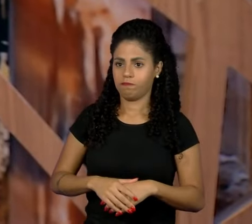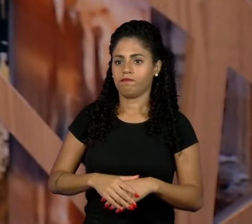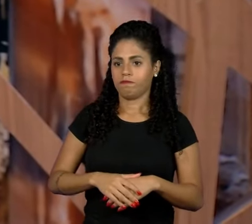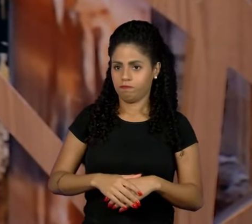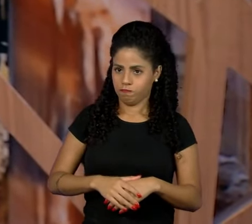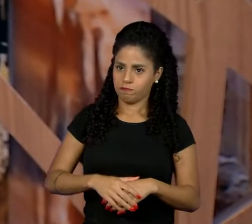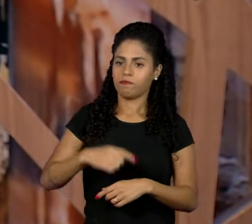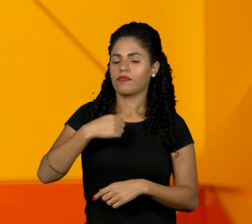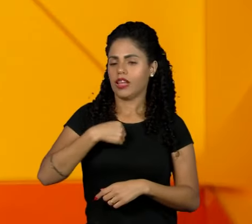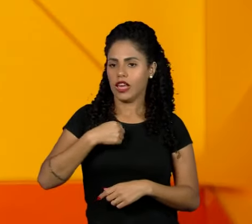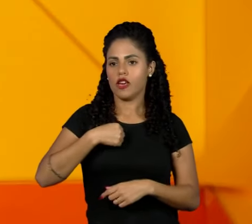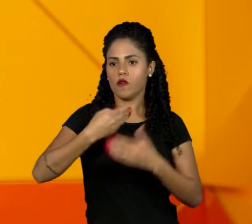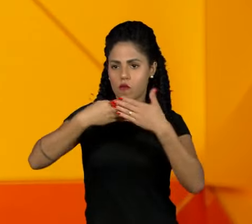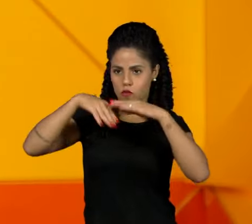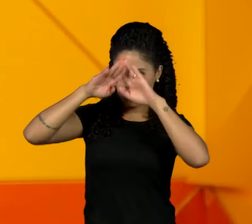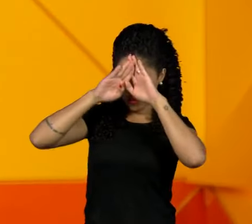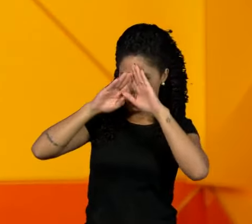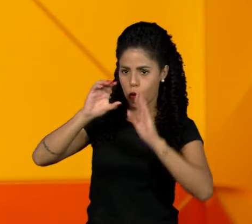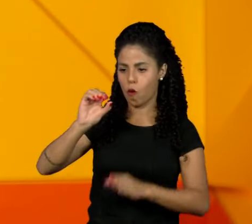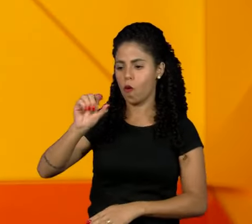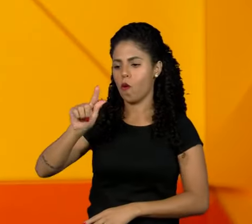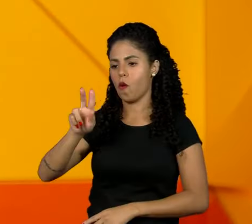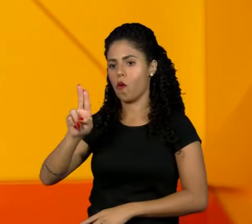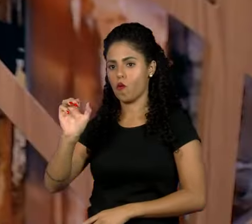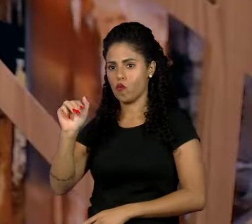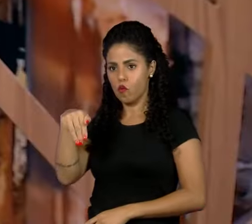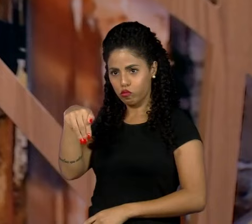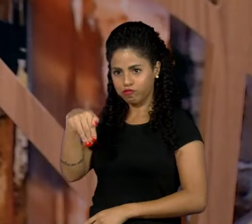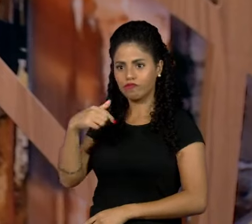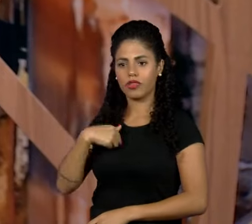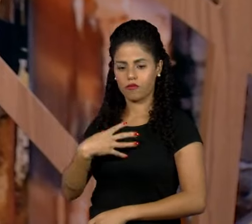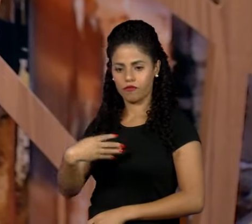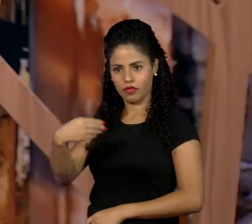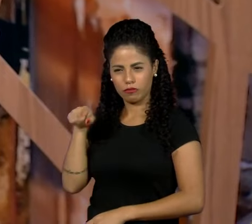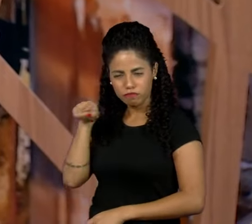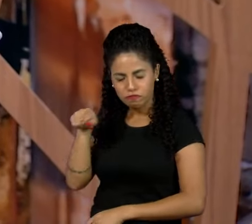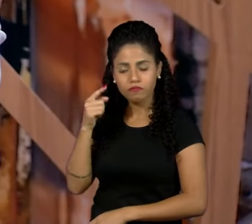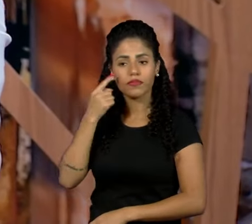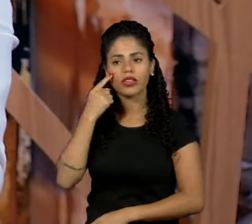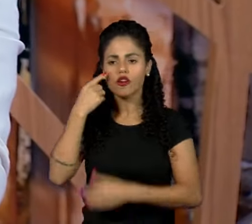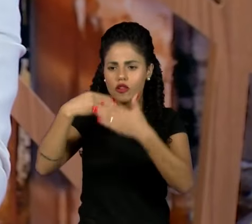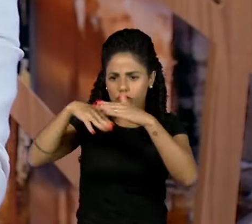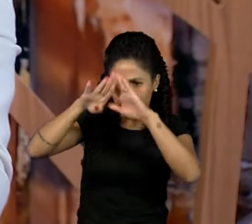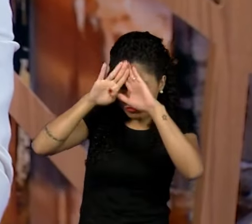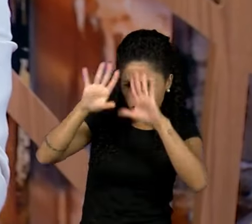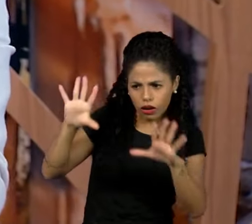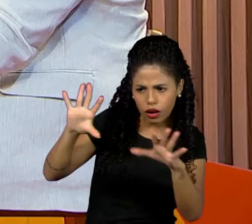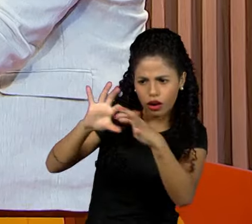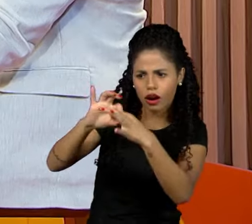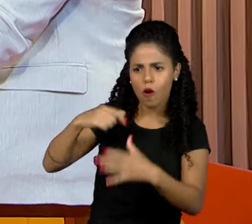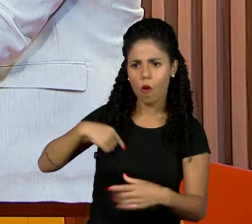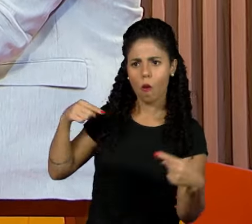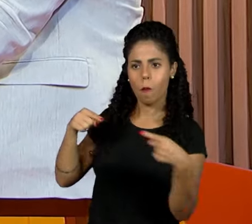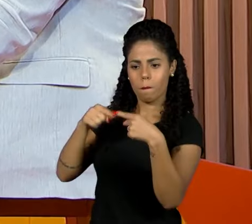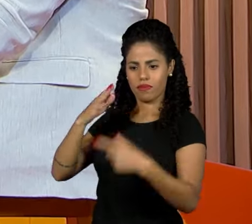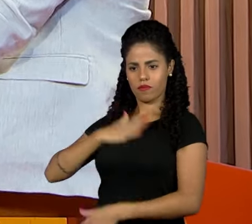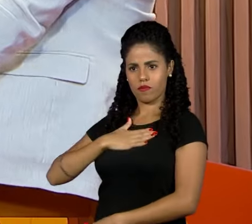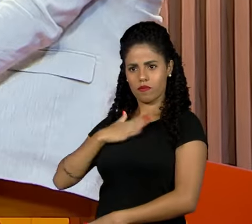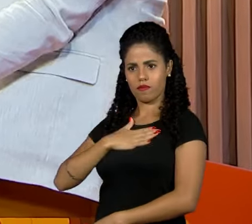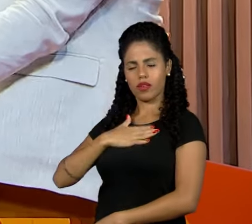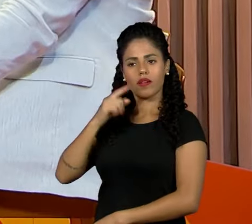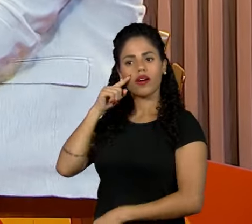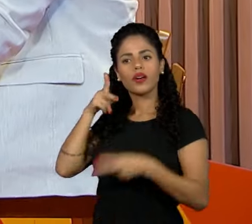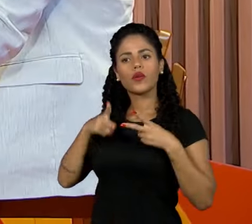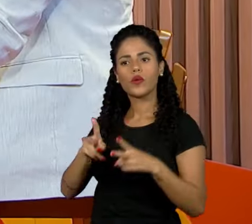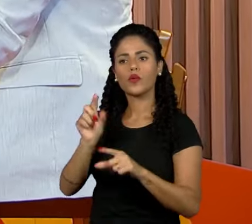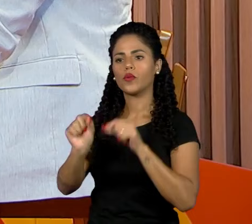eu sou filho de Ogum, né? Então, para mim foi muito mais fácil me conectar com um orixá que se parecia comigo de fato, né? E a gente parte do